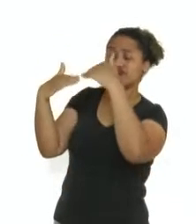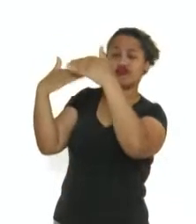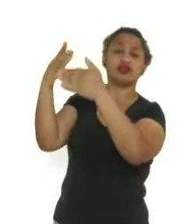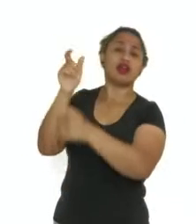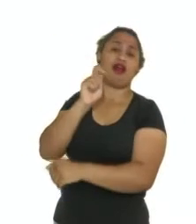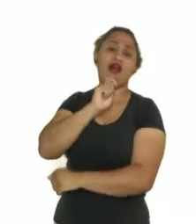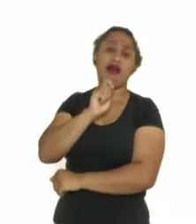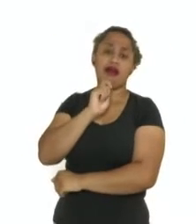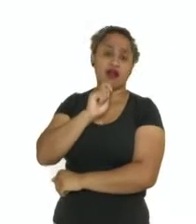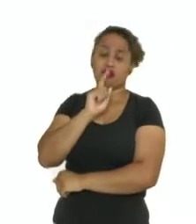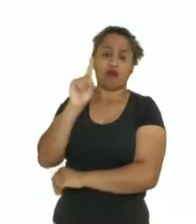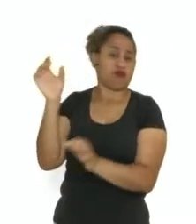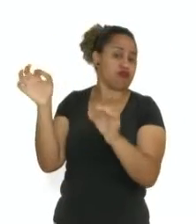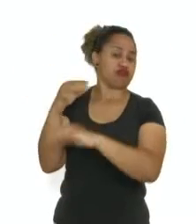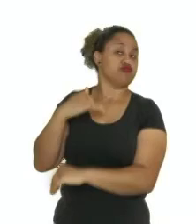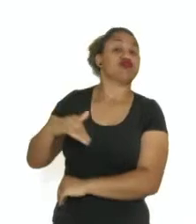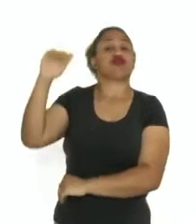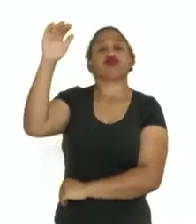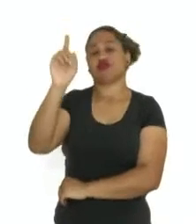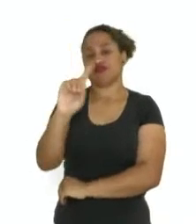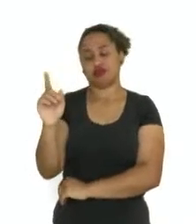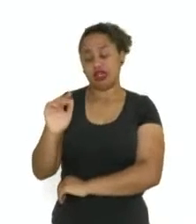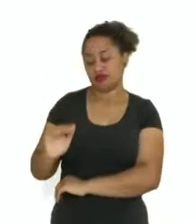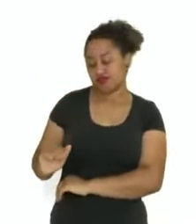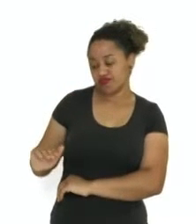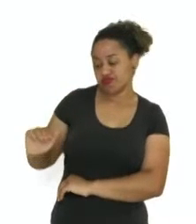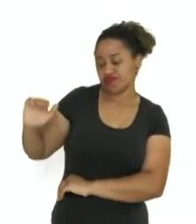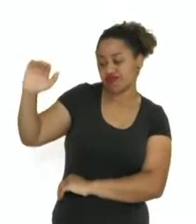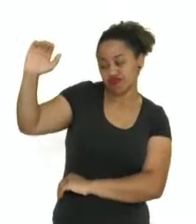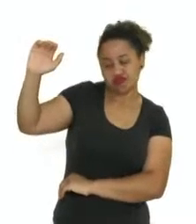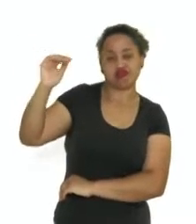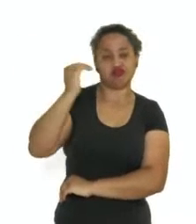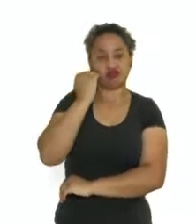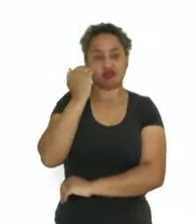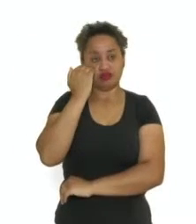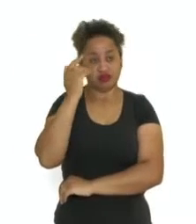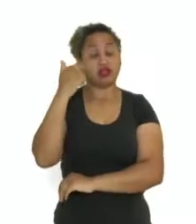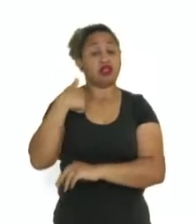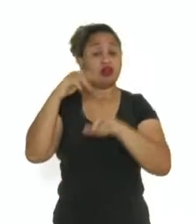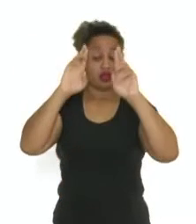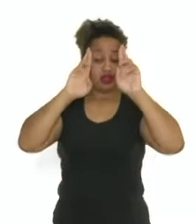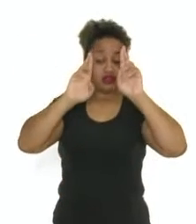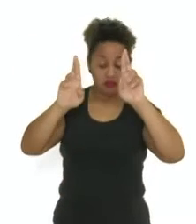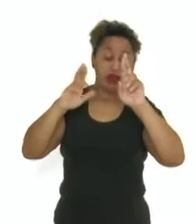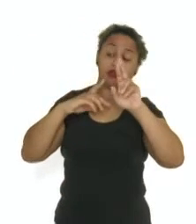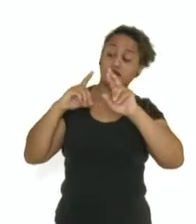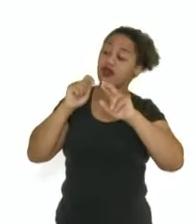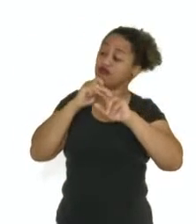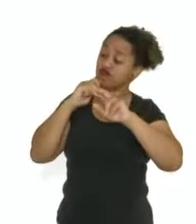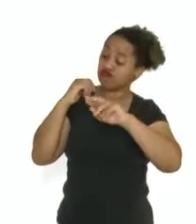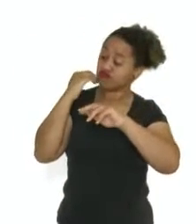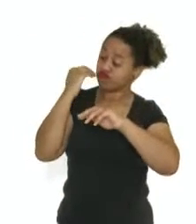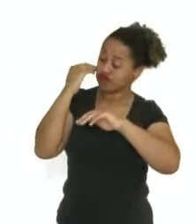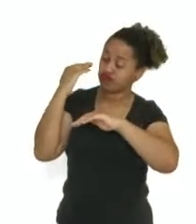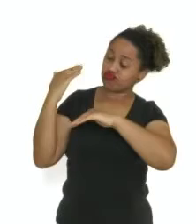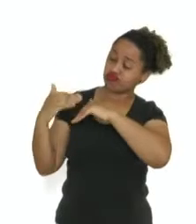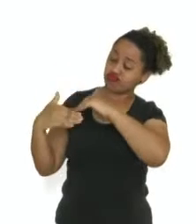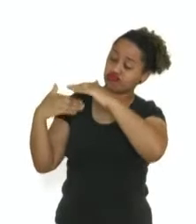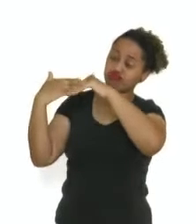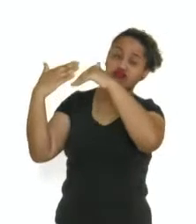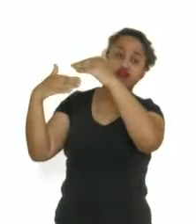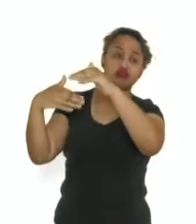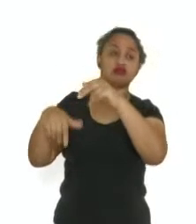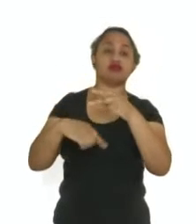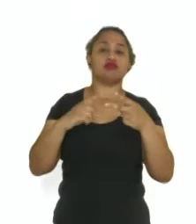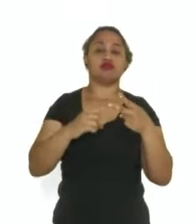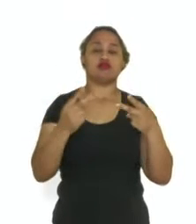ainda. Então, esse é o que prevê o inciso 1, o respeito a esse desenvolvimento do adolescente. Já o 2,